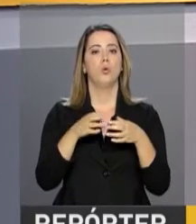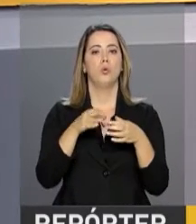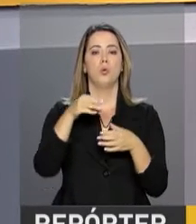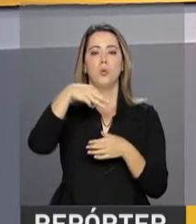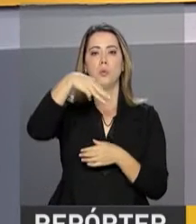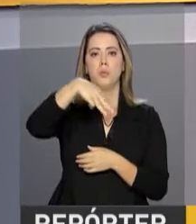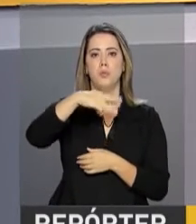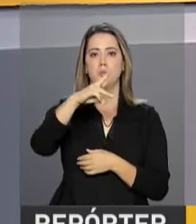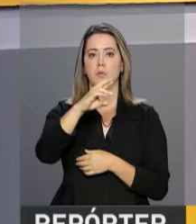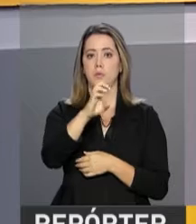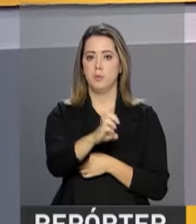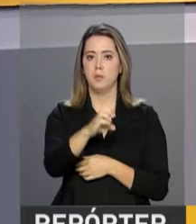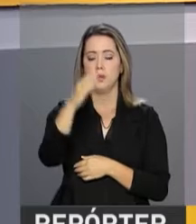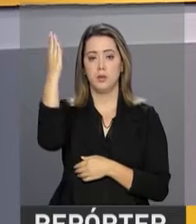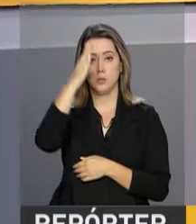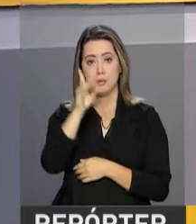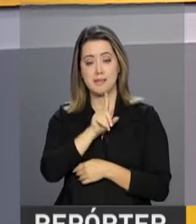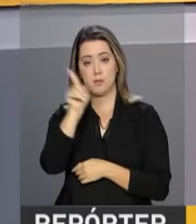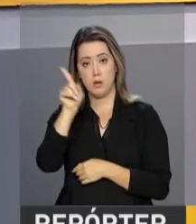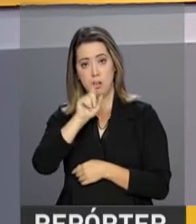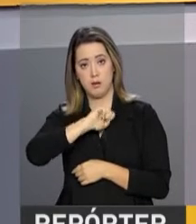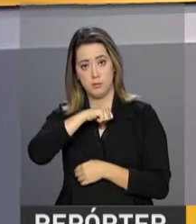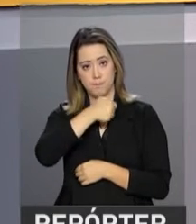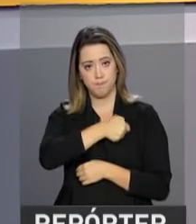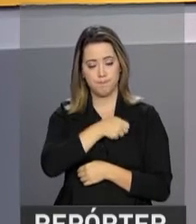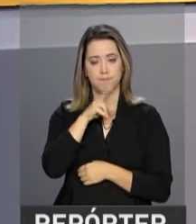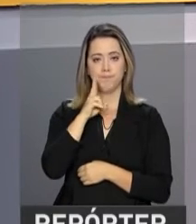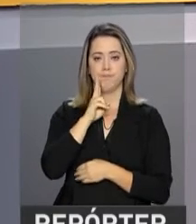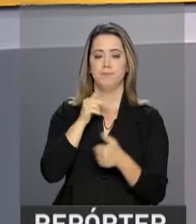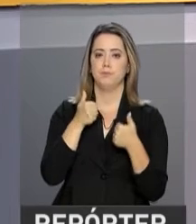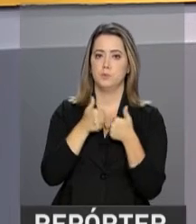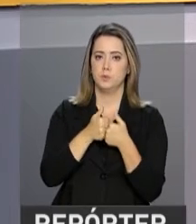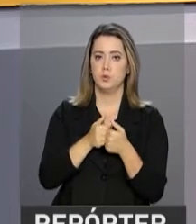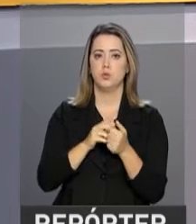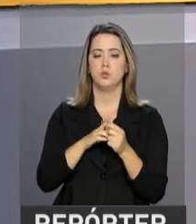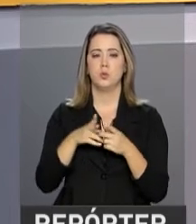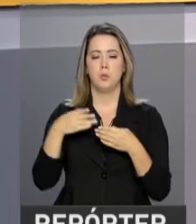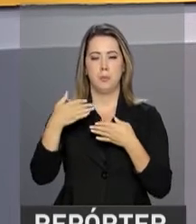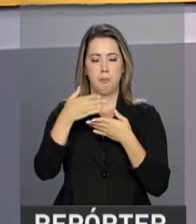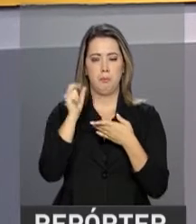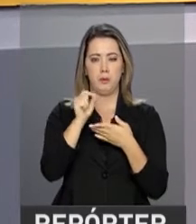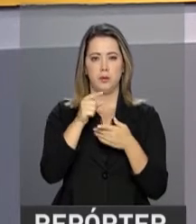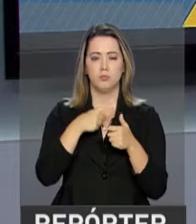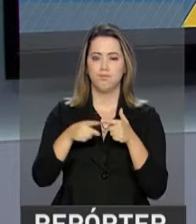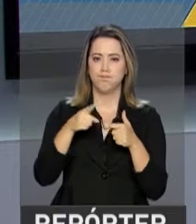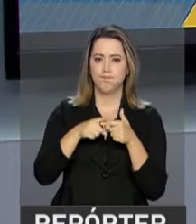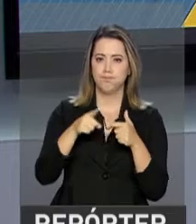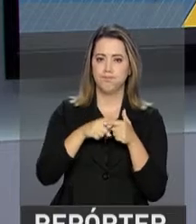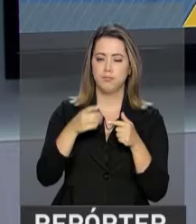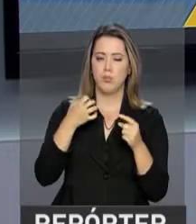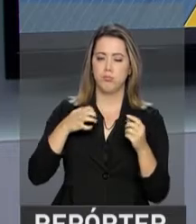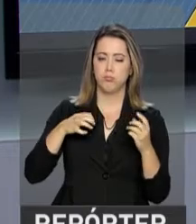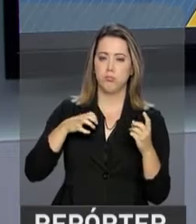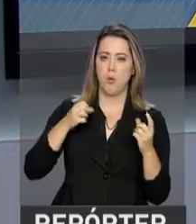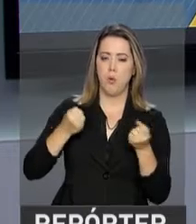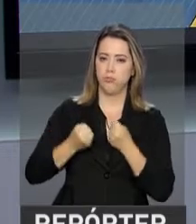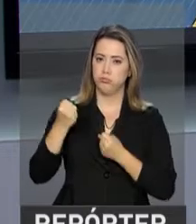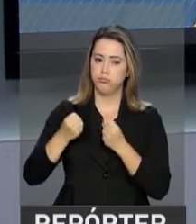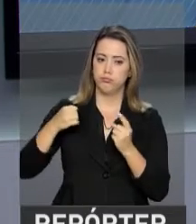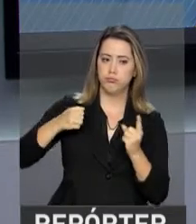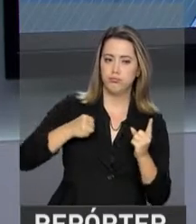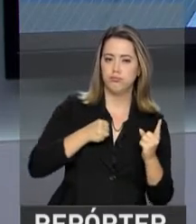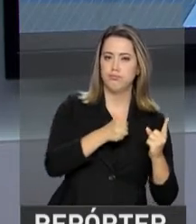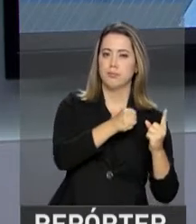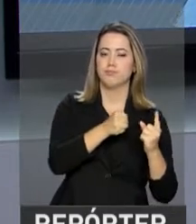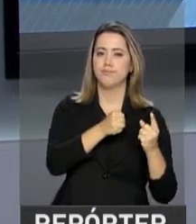em barcelona segue monitorando de perto o atentado que deixou mortos e feridos na espanha no fim da tarde de hoje o presidente